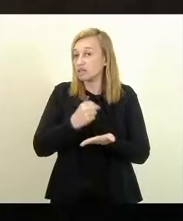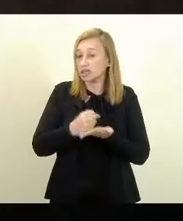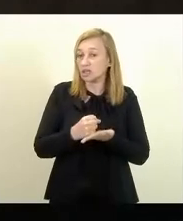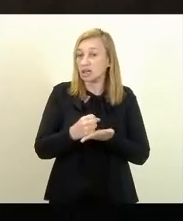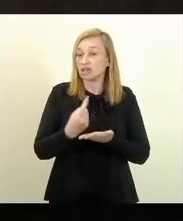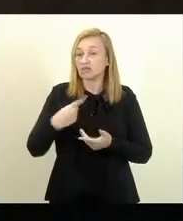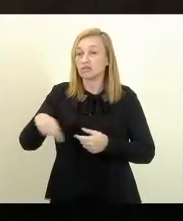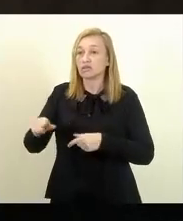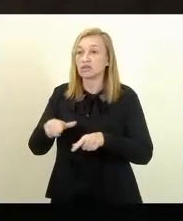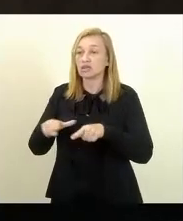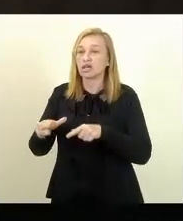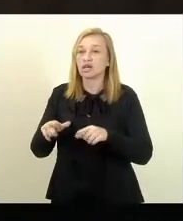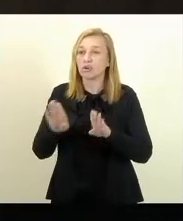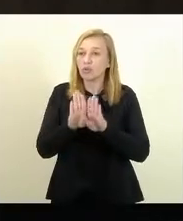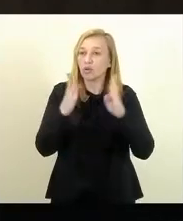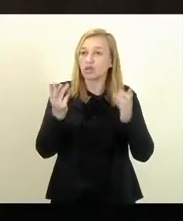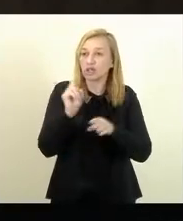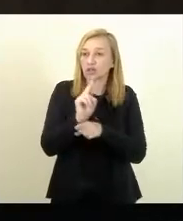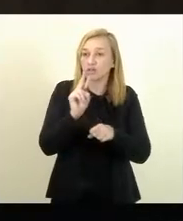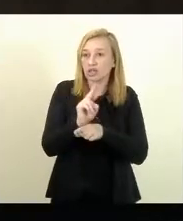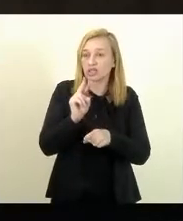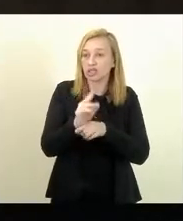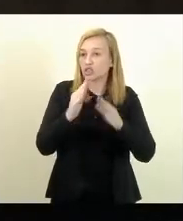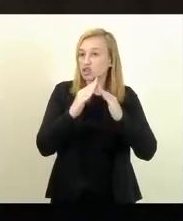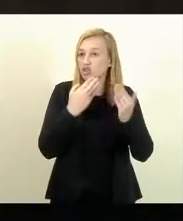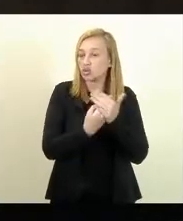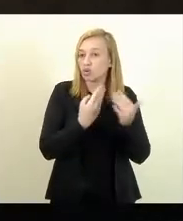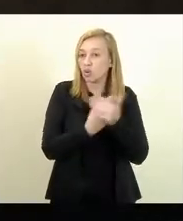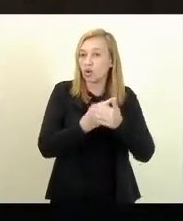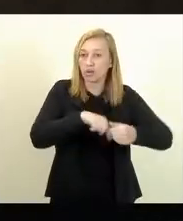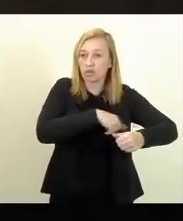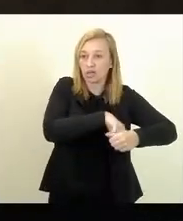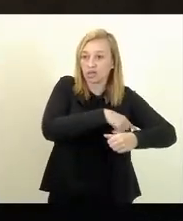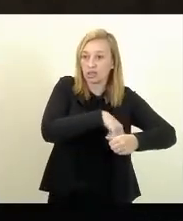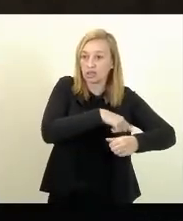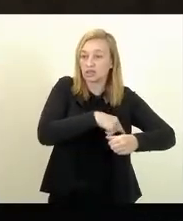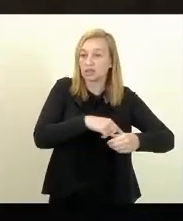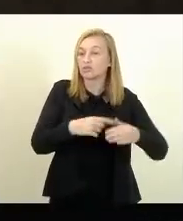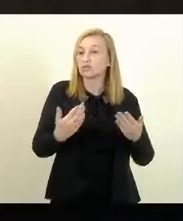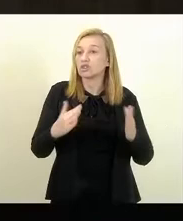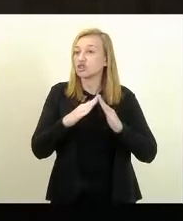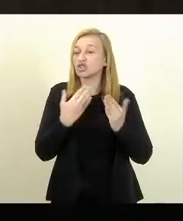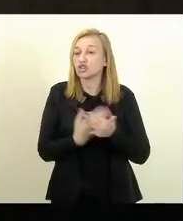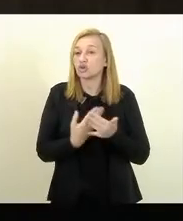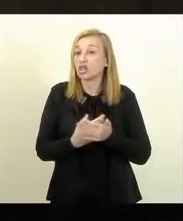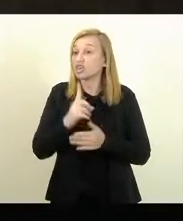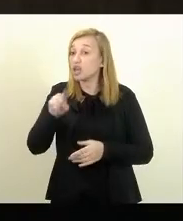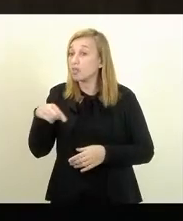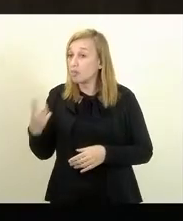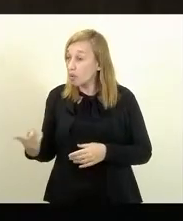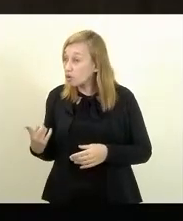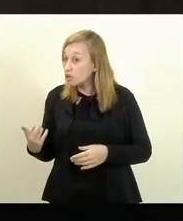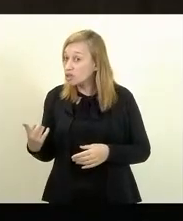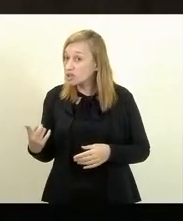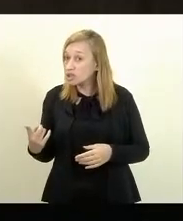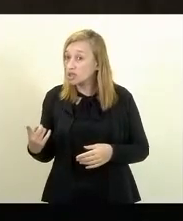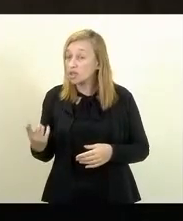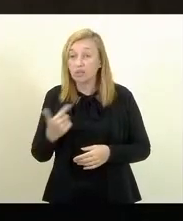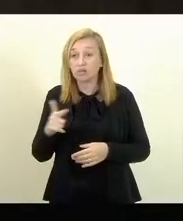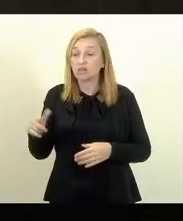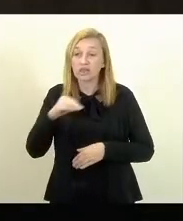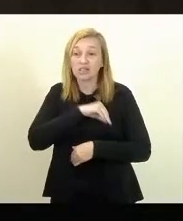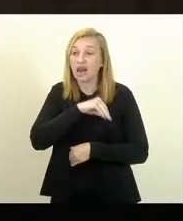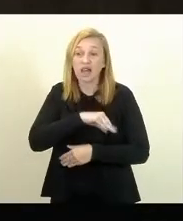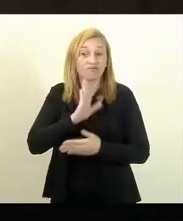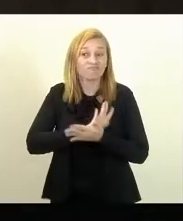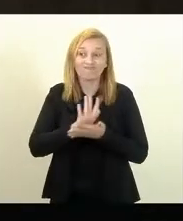colocaram porteiros em escolas, colocaram merendeiras em cozinhas, enfim, cozinheiras em cozinhas, e depois fica esse pessoal todo sem receber os